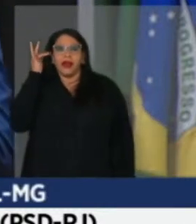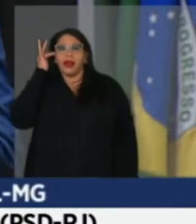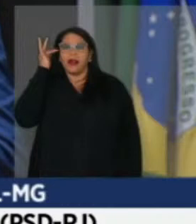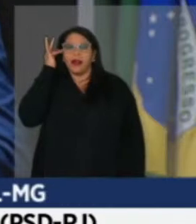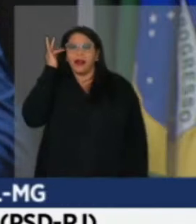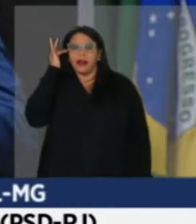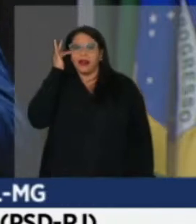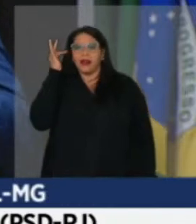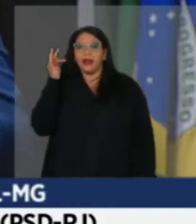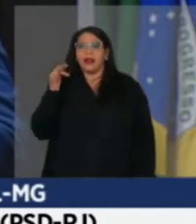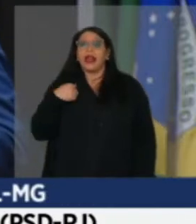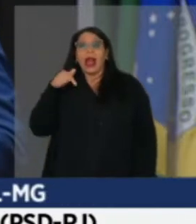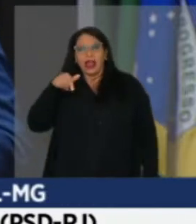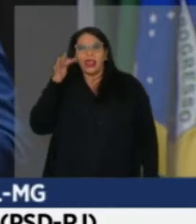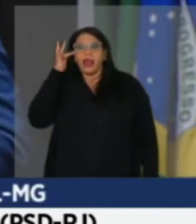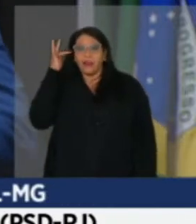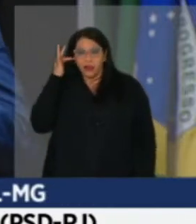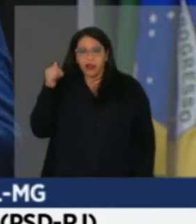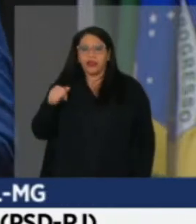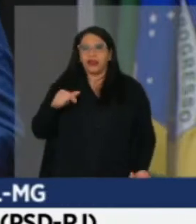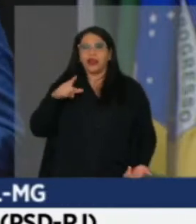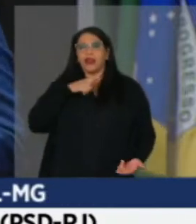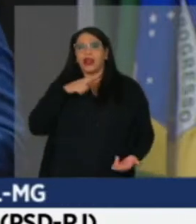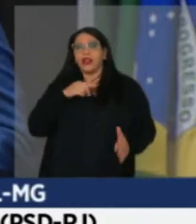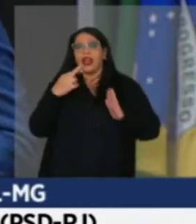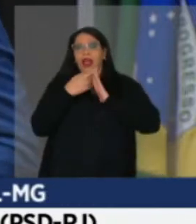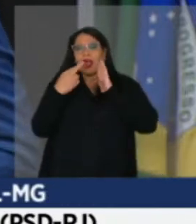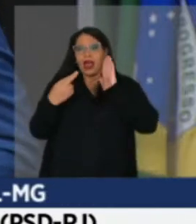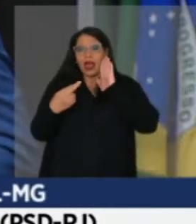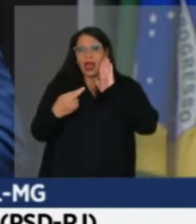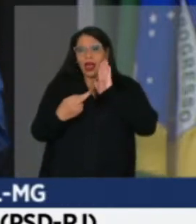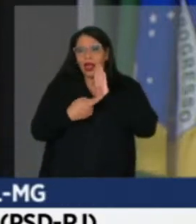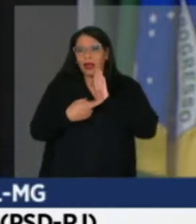dirigiu a esta casa, ao rito que foi...